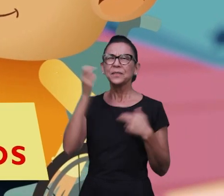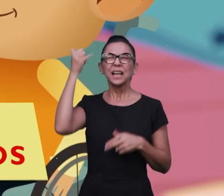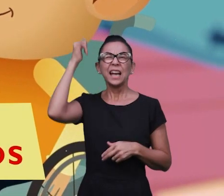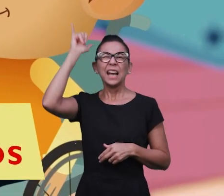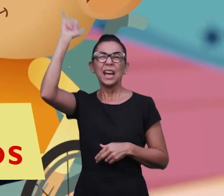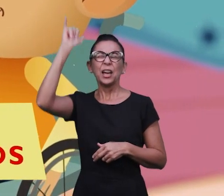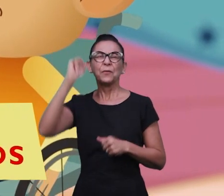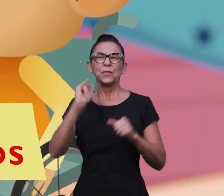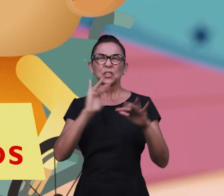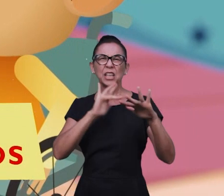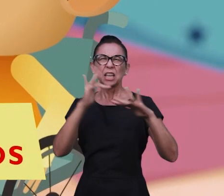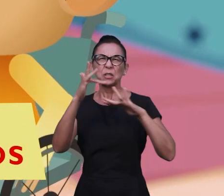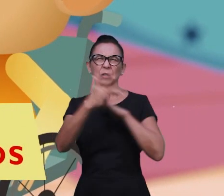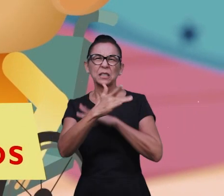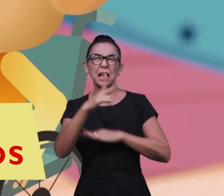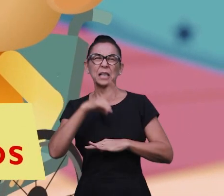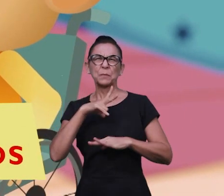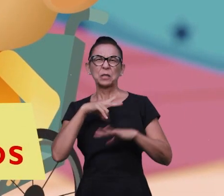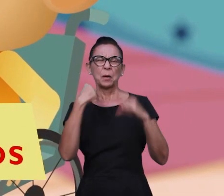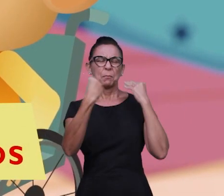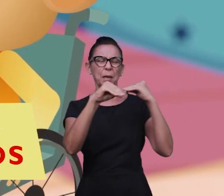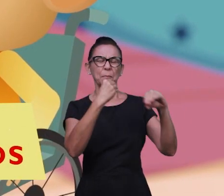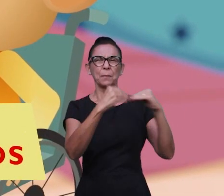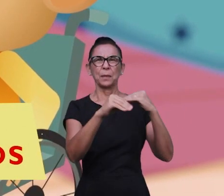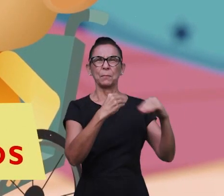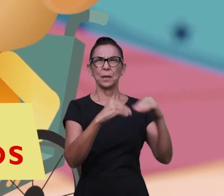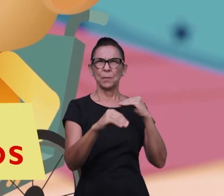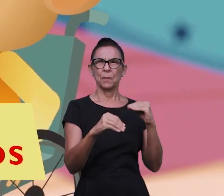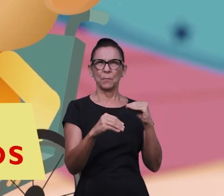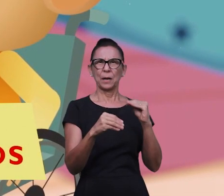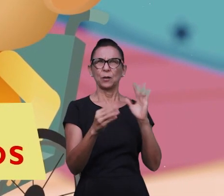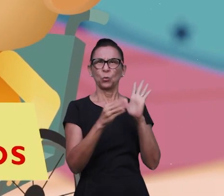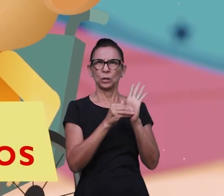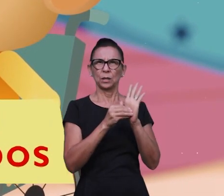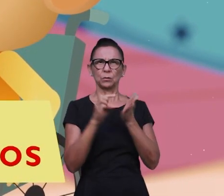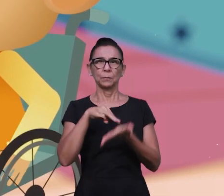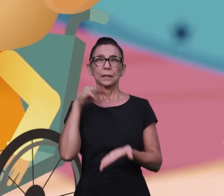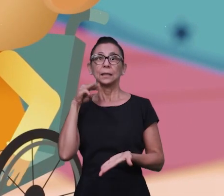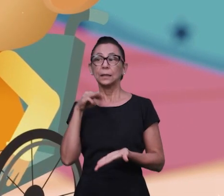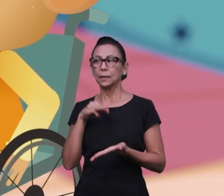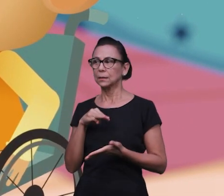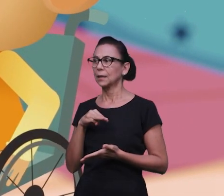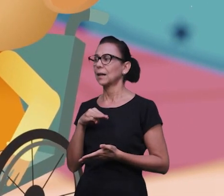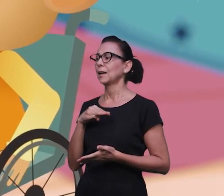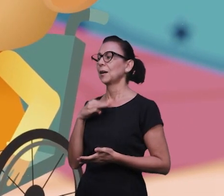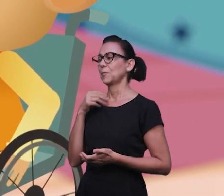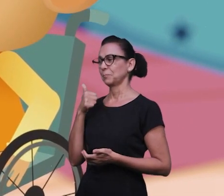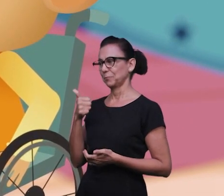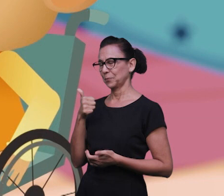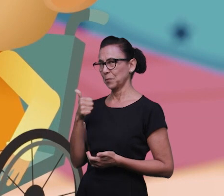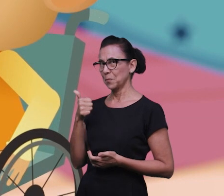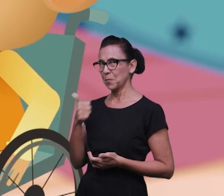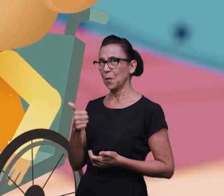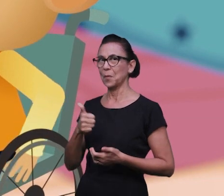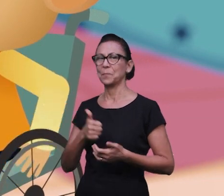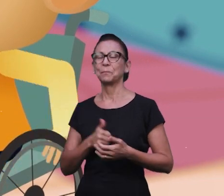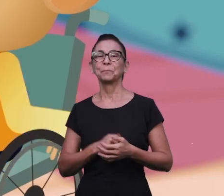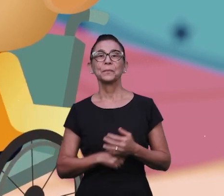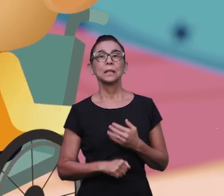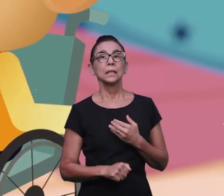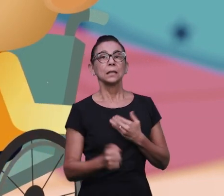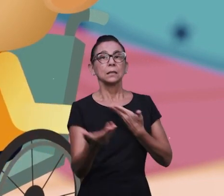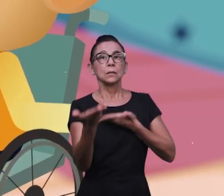canais abertos e postar conteúdos em suas contas particulares. Muito bem, Elo. Se cada um contribuir,